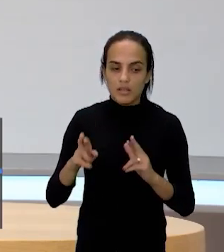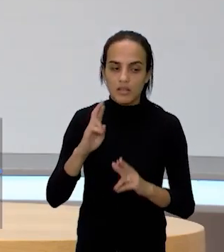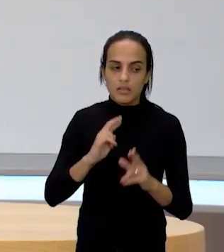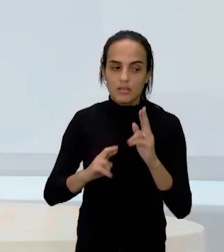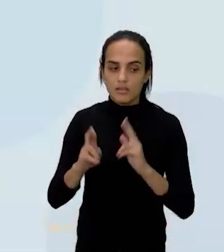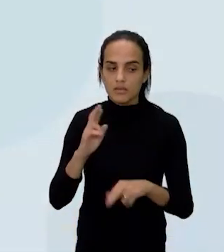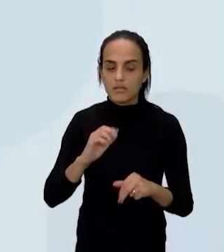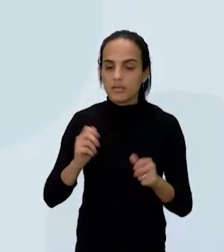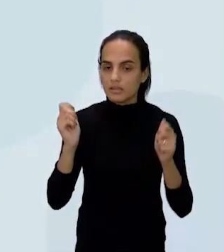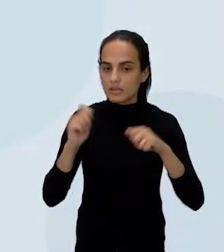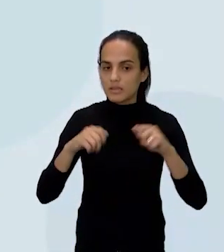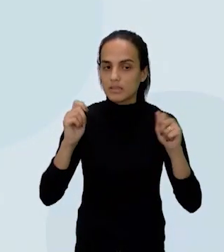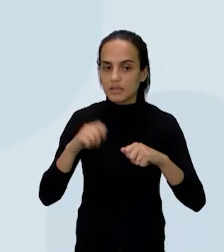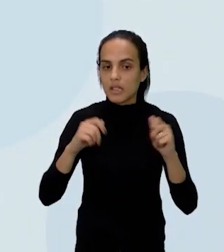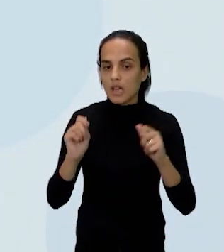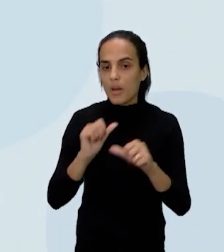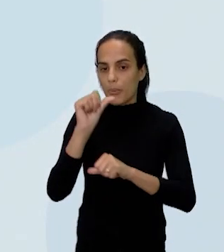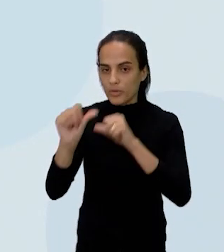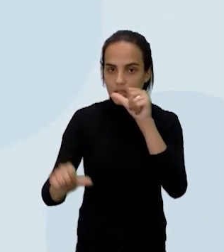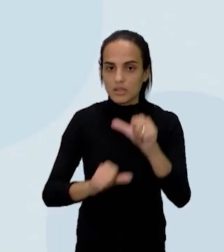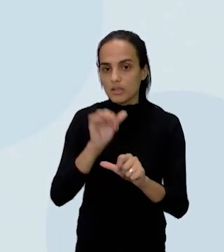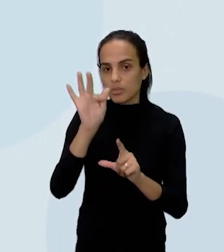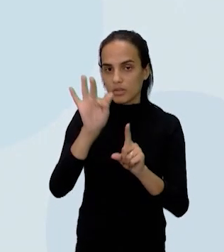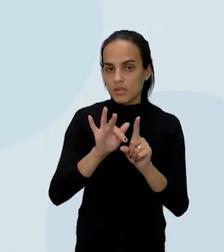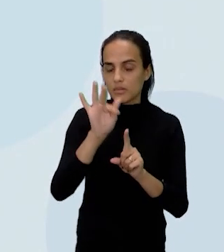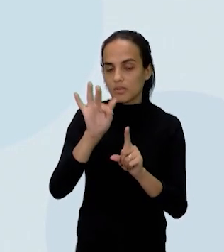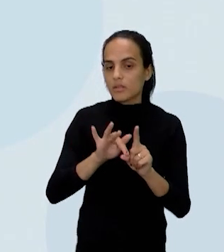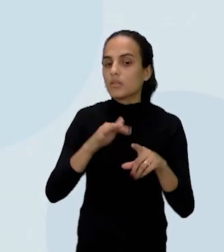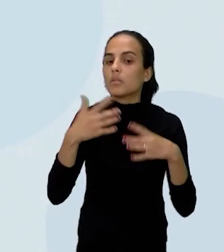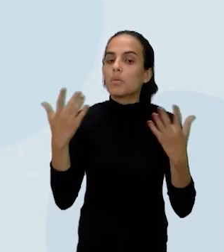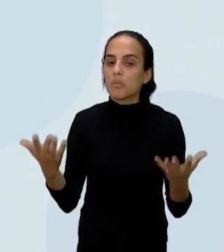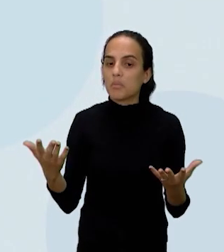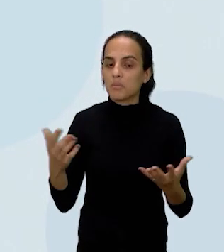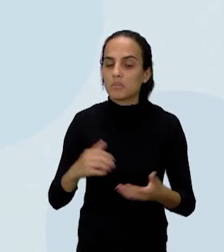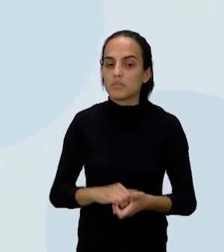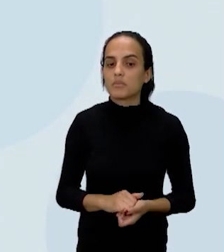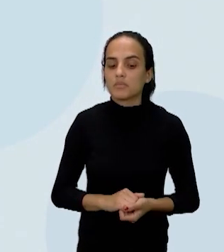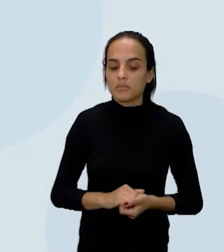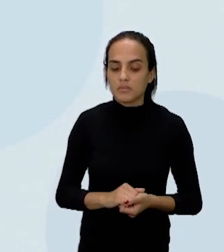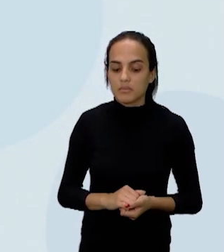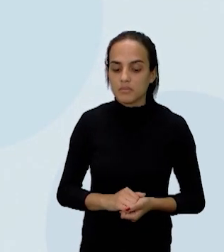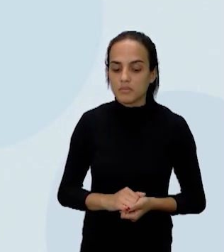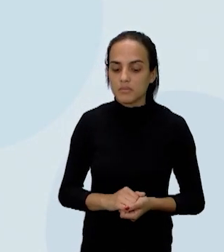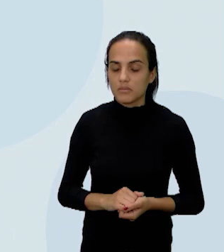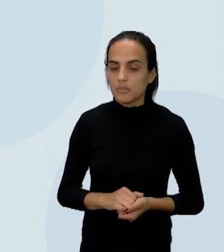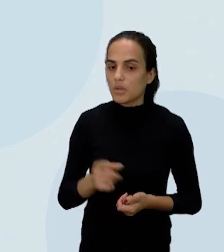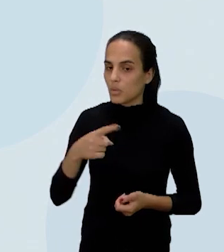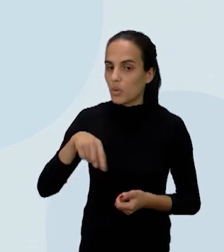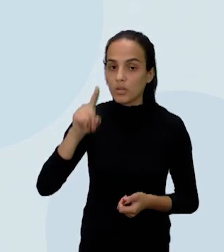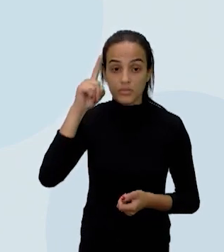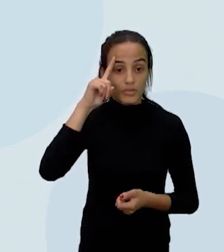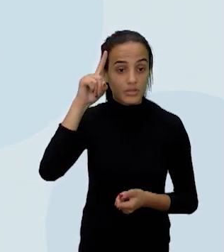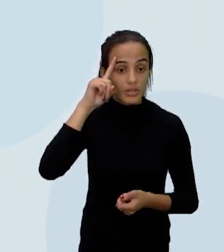de temperatura? Então, aonde, né, que ocorre a interferência da temperatura no nosso dia a